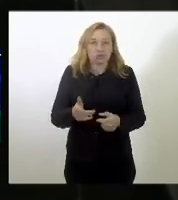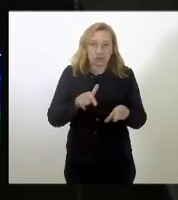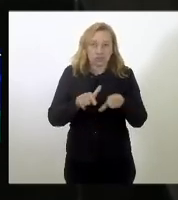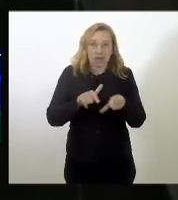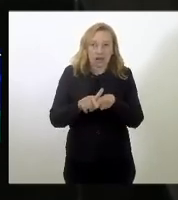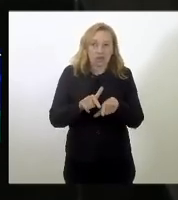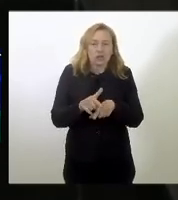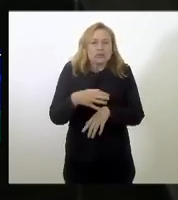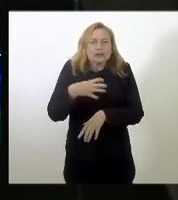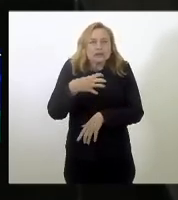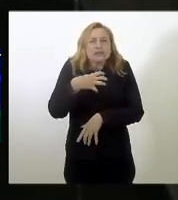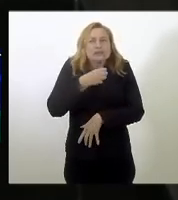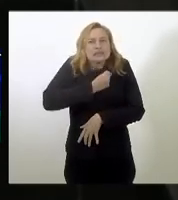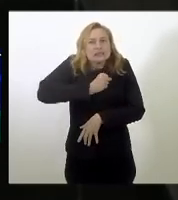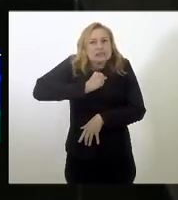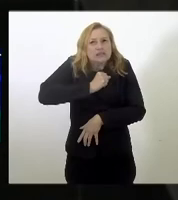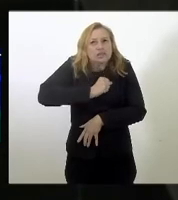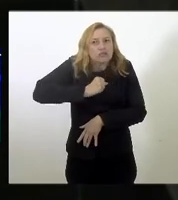falta de